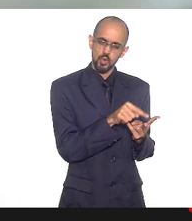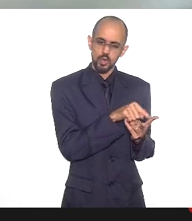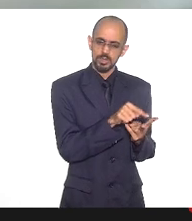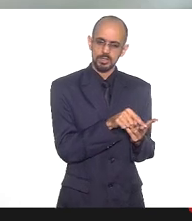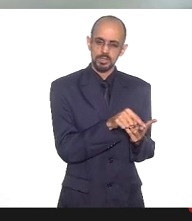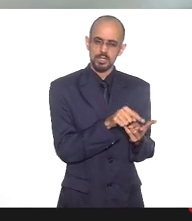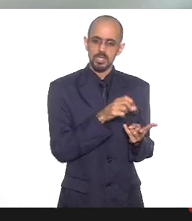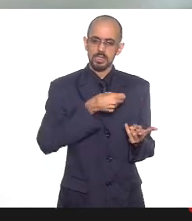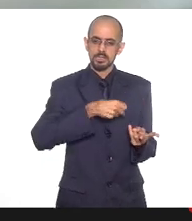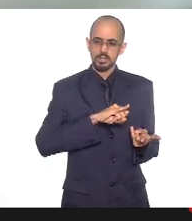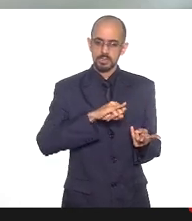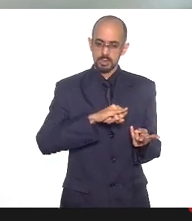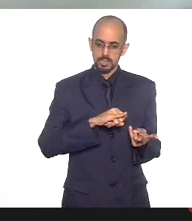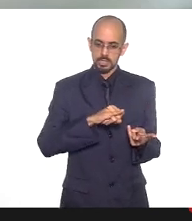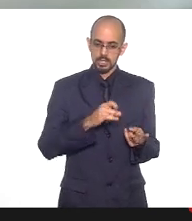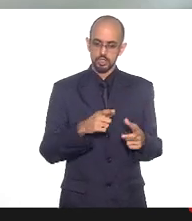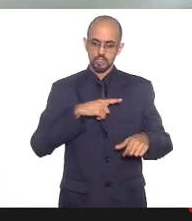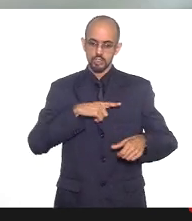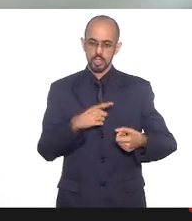dos consórcios,